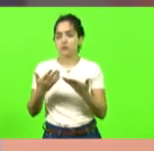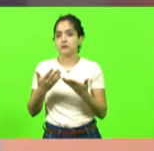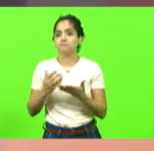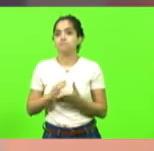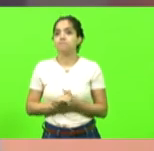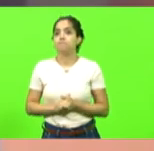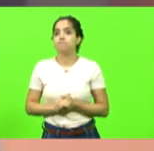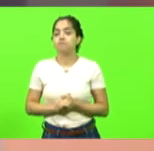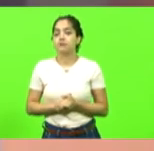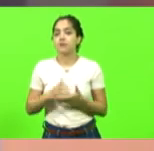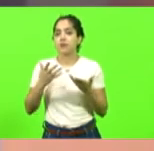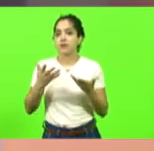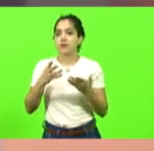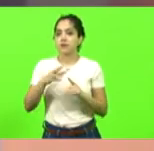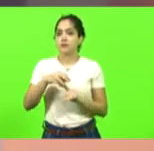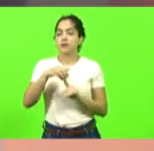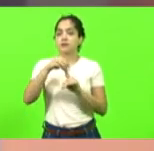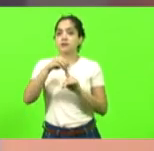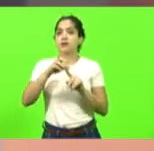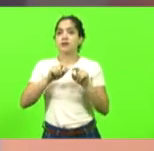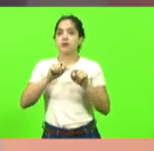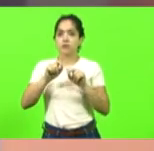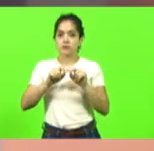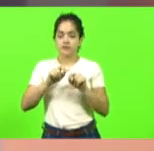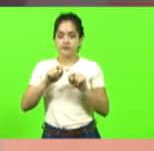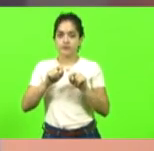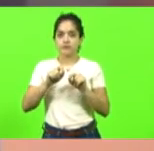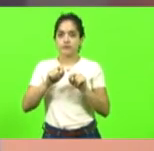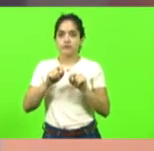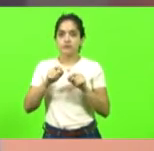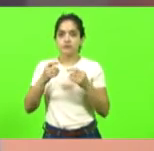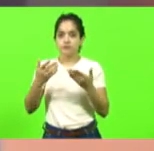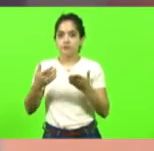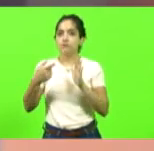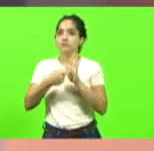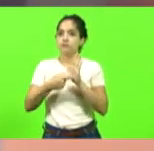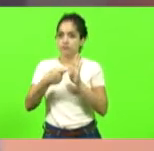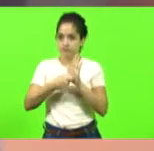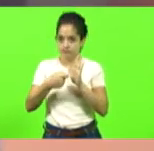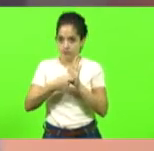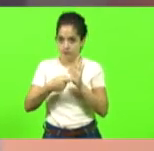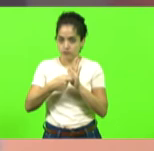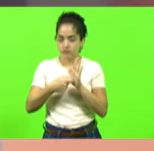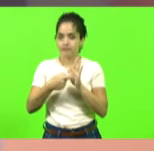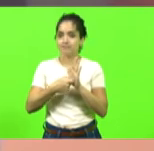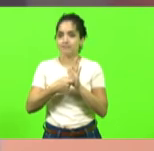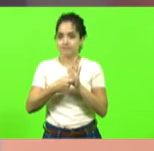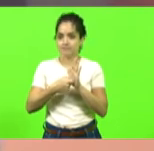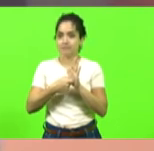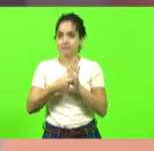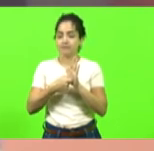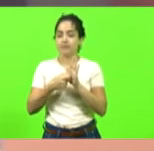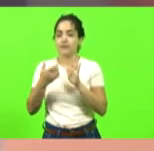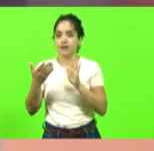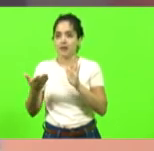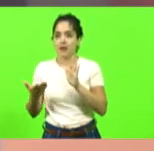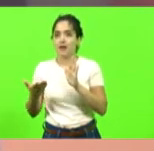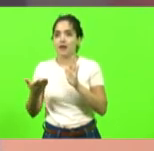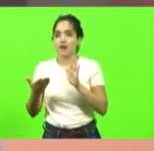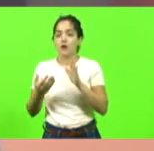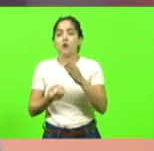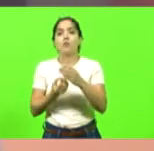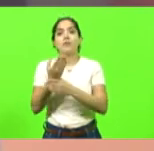Eu quero destacar ainda aqui a luta das arpileiras, né? Que tem uma